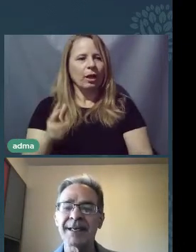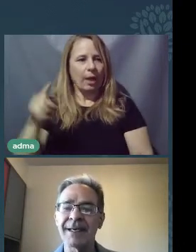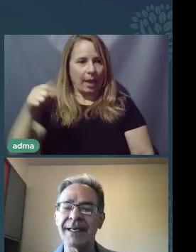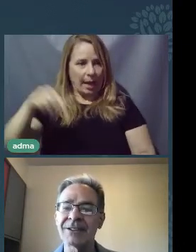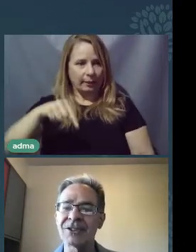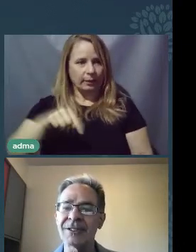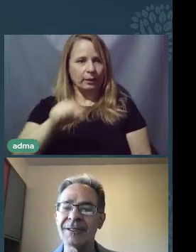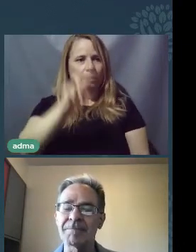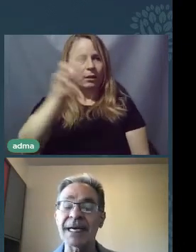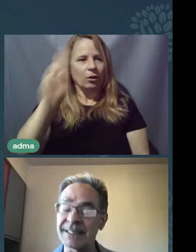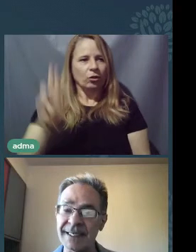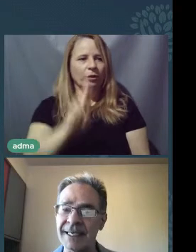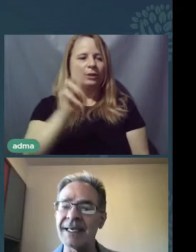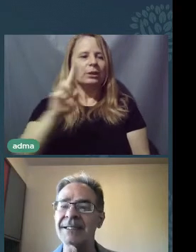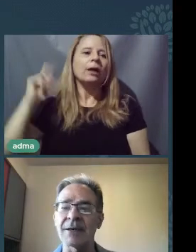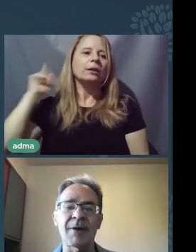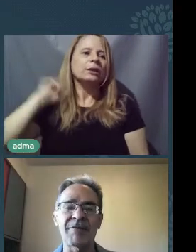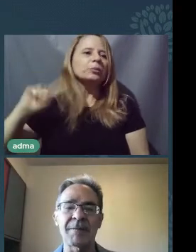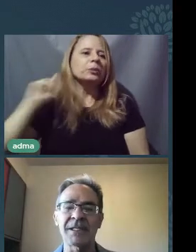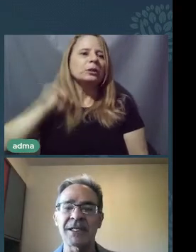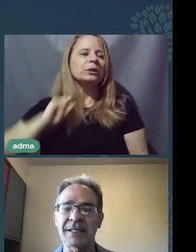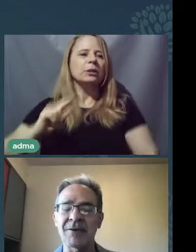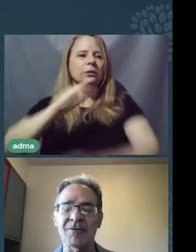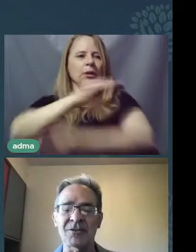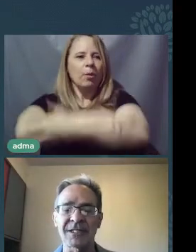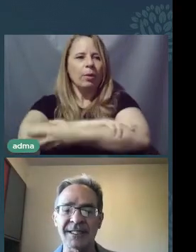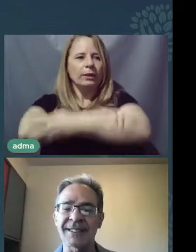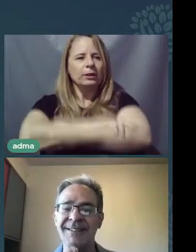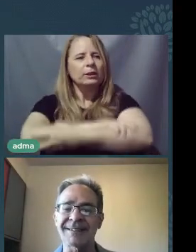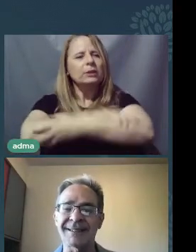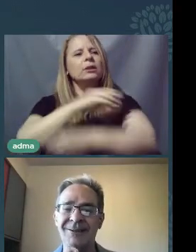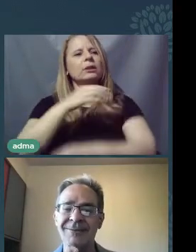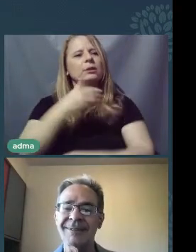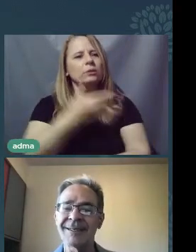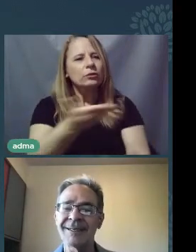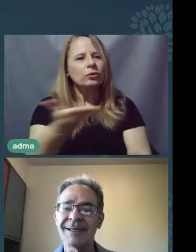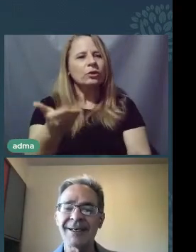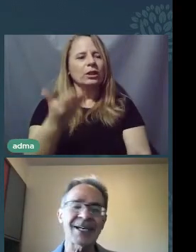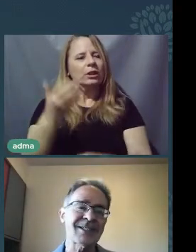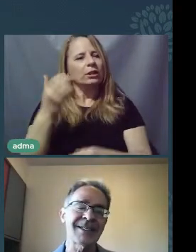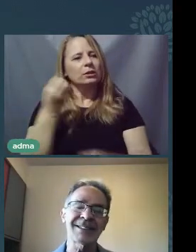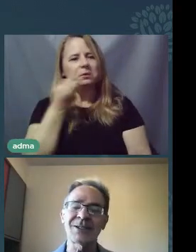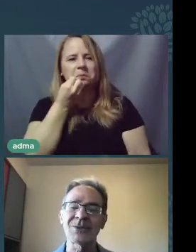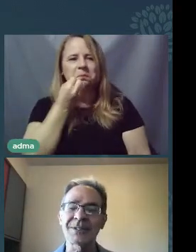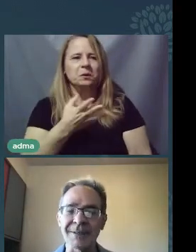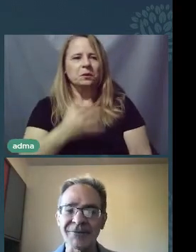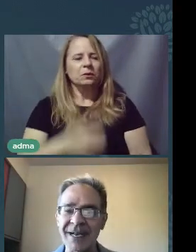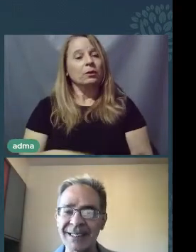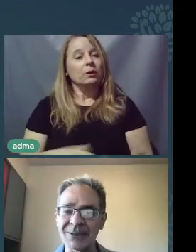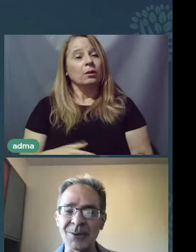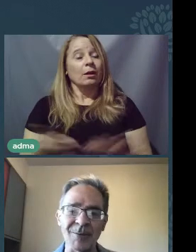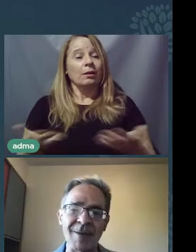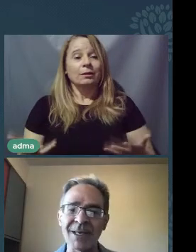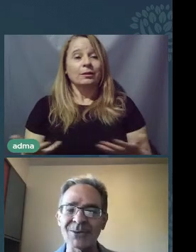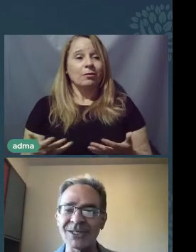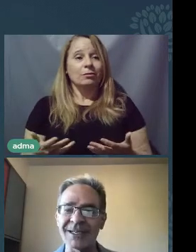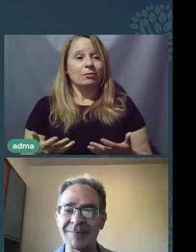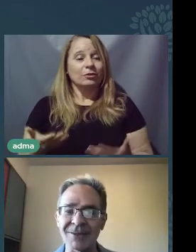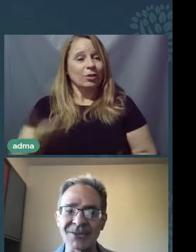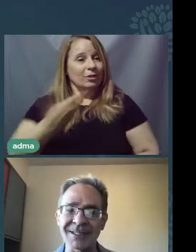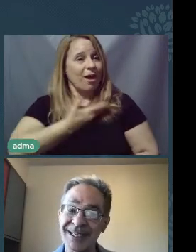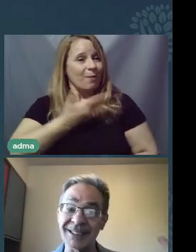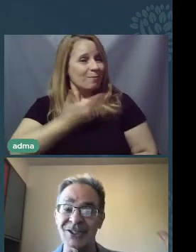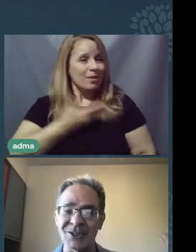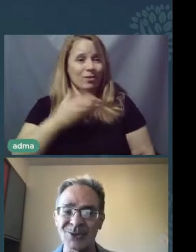UFMG de parcerias que a UFMG tem com vocês. Então, eu acho que, antes de tudo, estamos falando como amigos